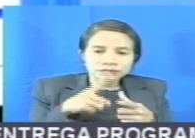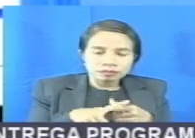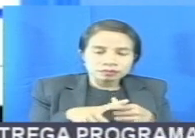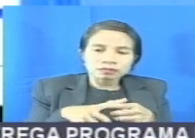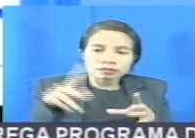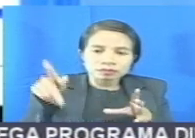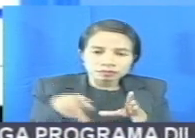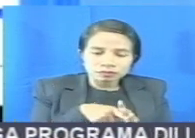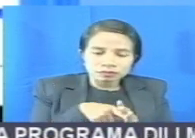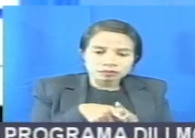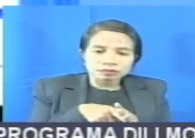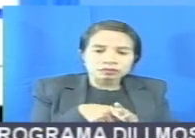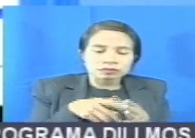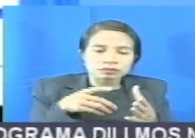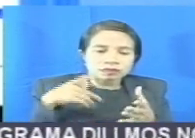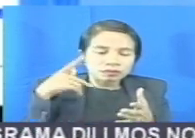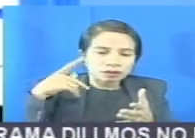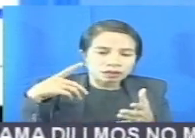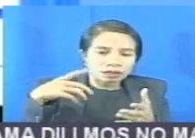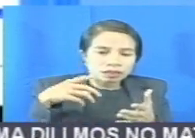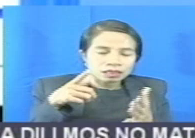o decreto lei sistema,